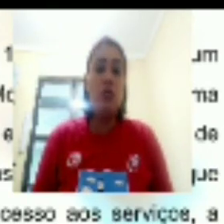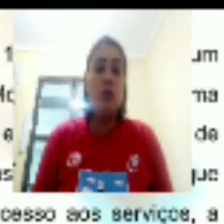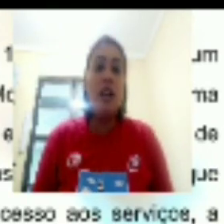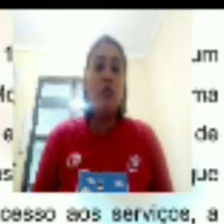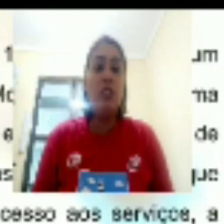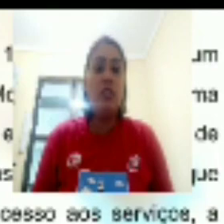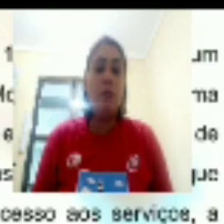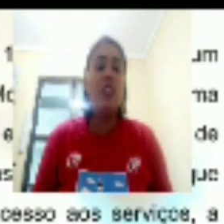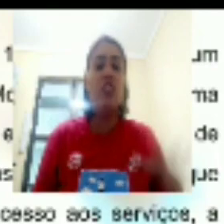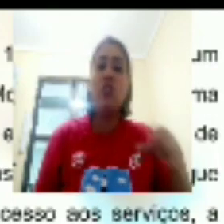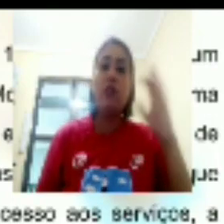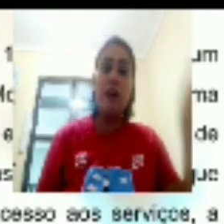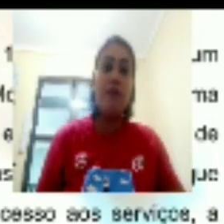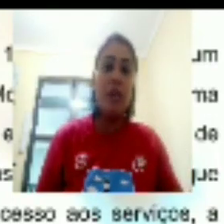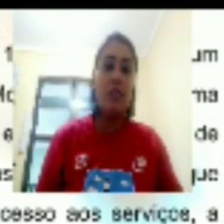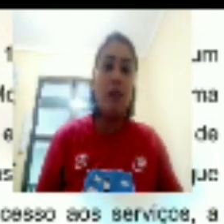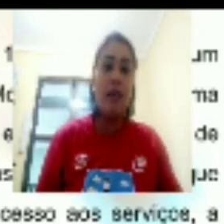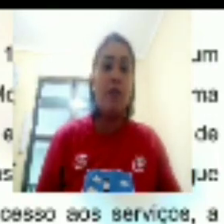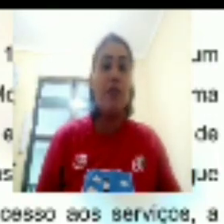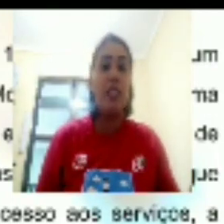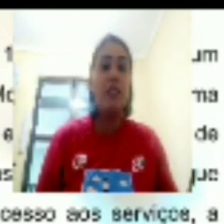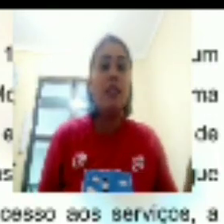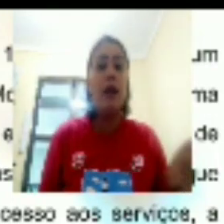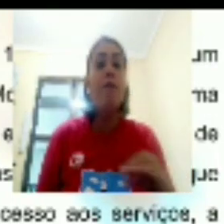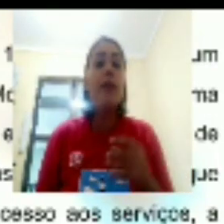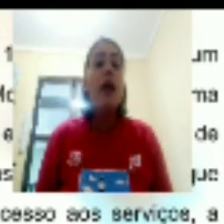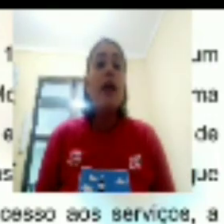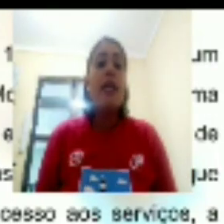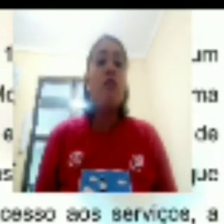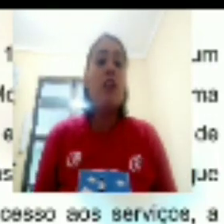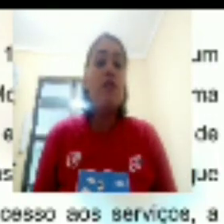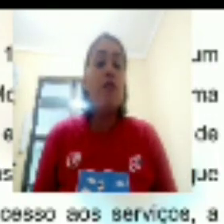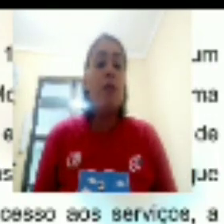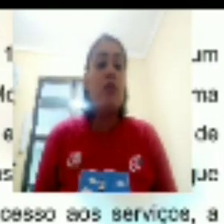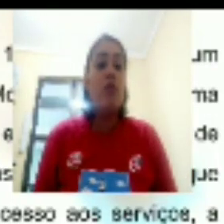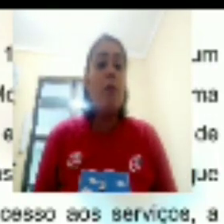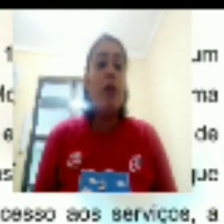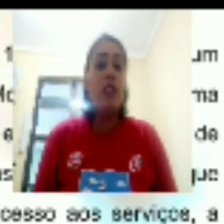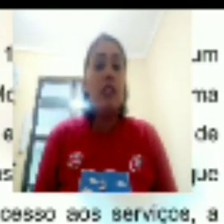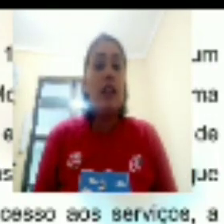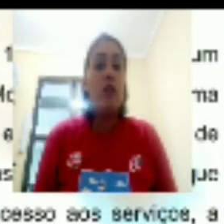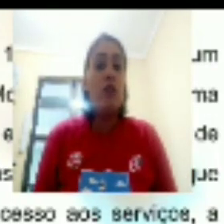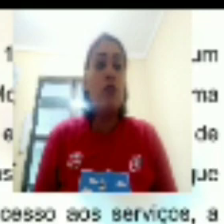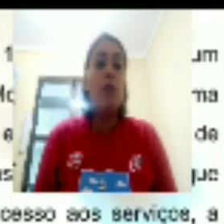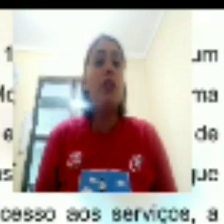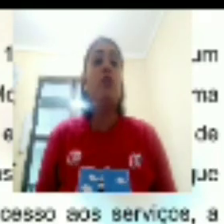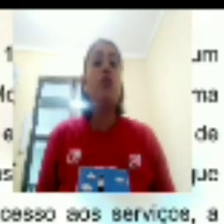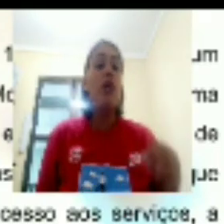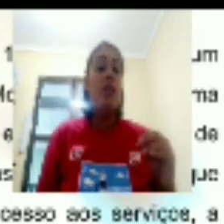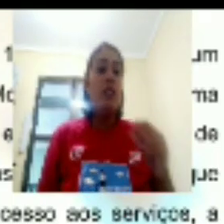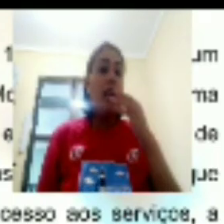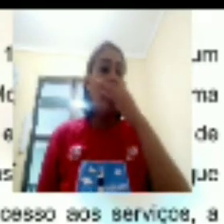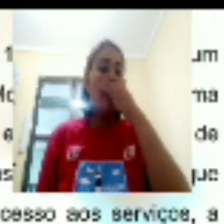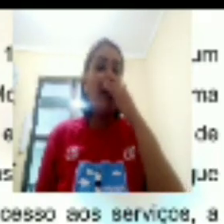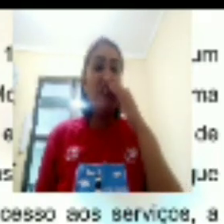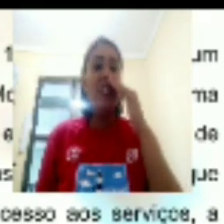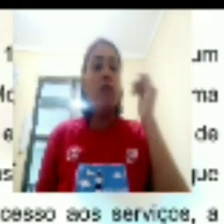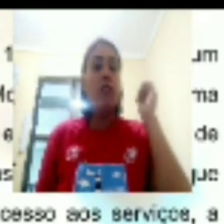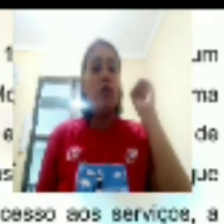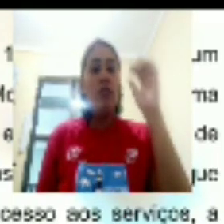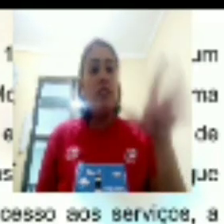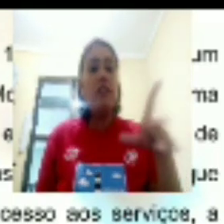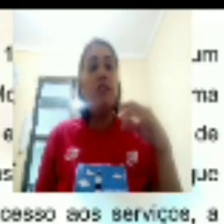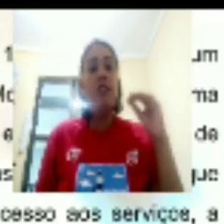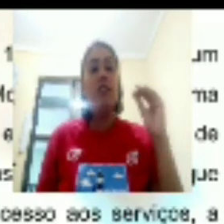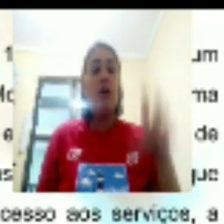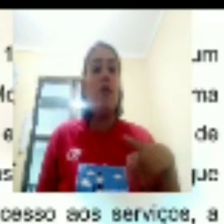nacionais, estaduais, municipais, que a gente vai ver isso lá na frente, tá? E o desenvolvimento de uma política de recursos humanos. Essa questão